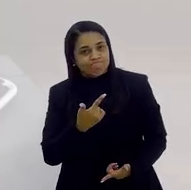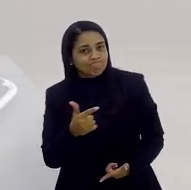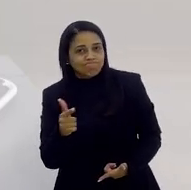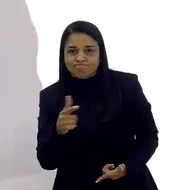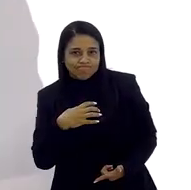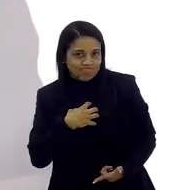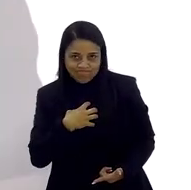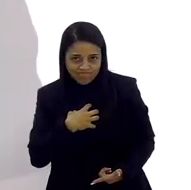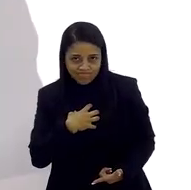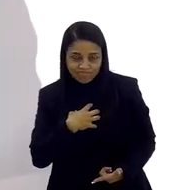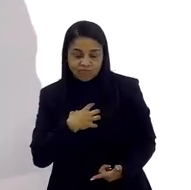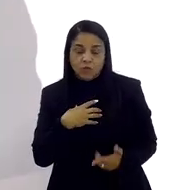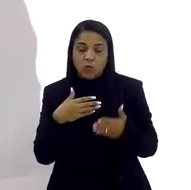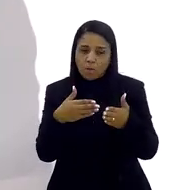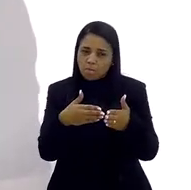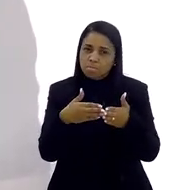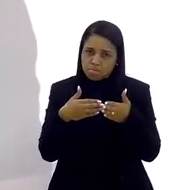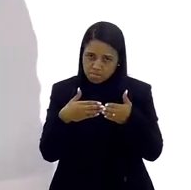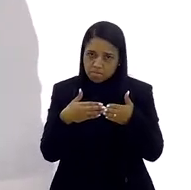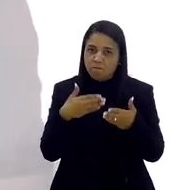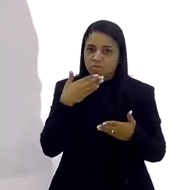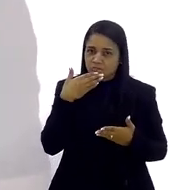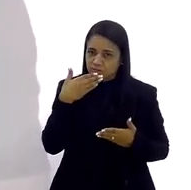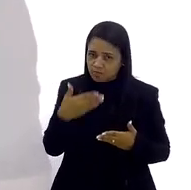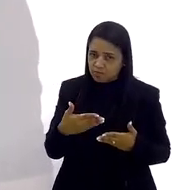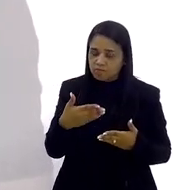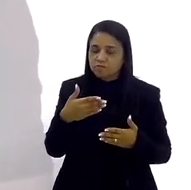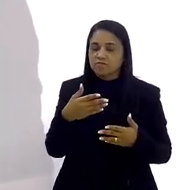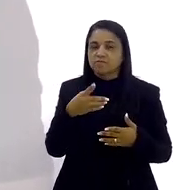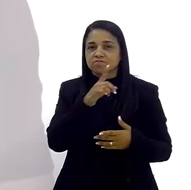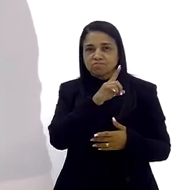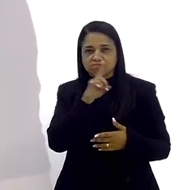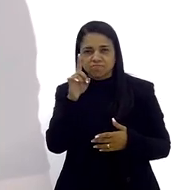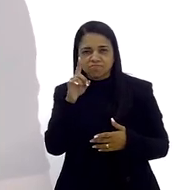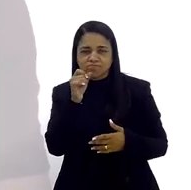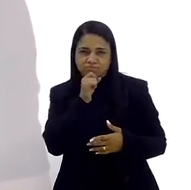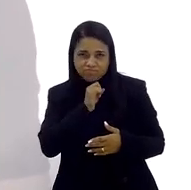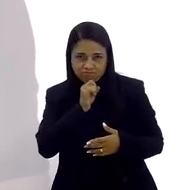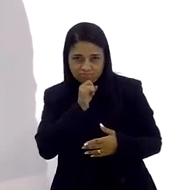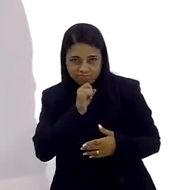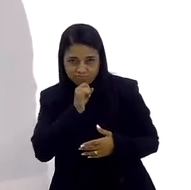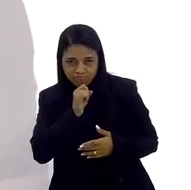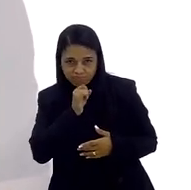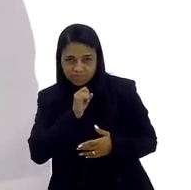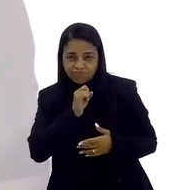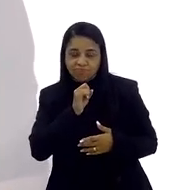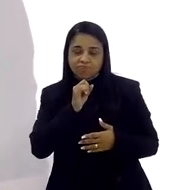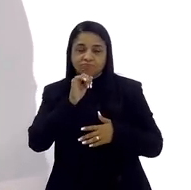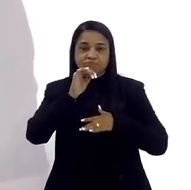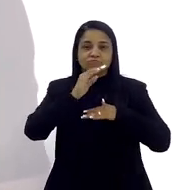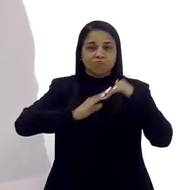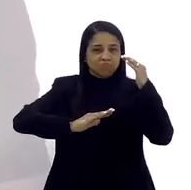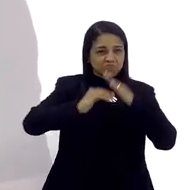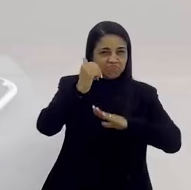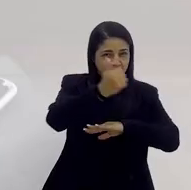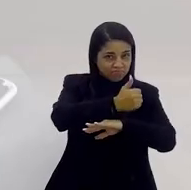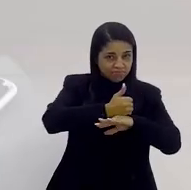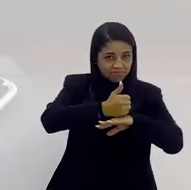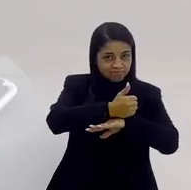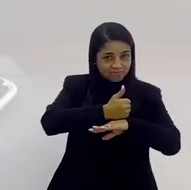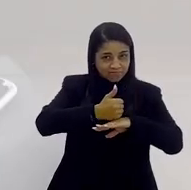licença eu peço licença sempre aos meus mais velhos mais velhos no sentido de profissão